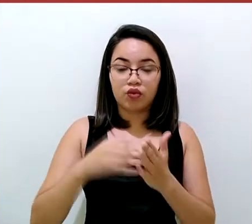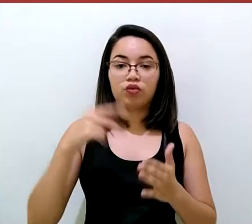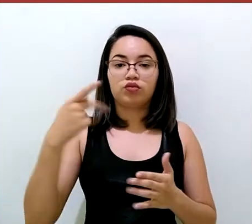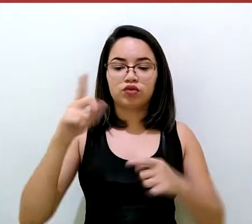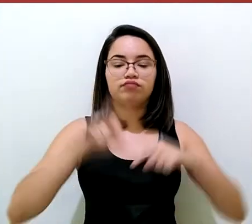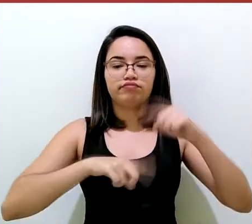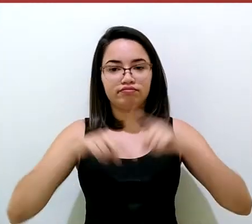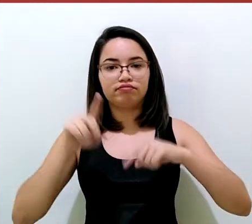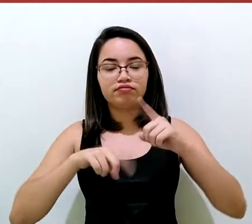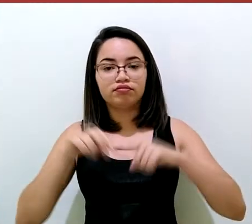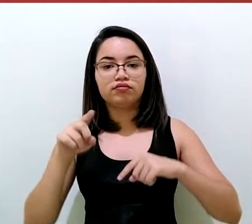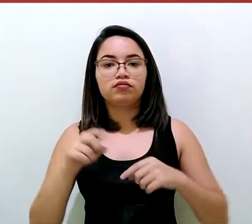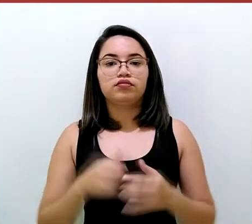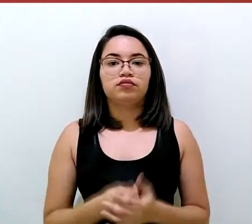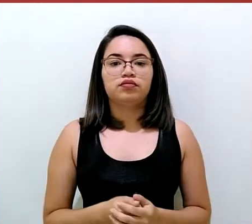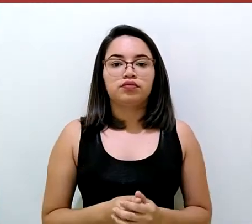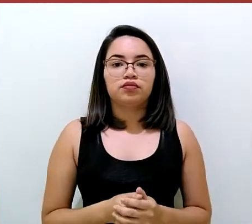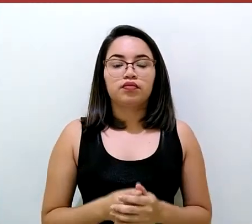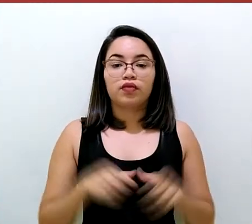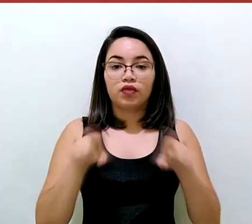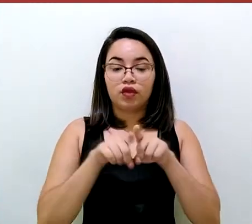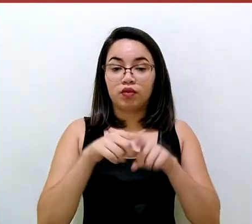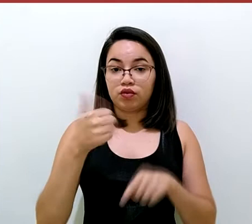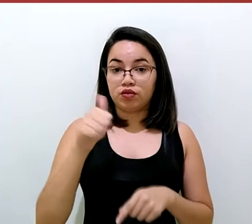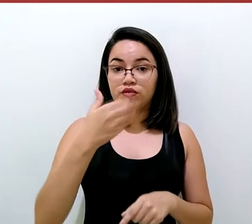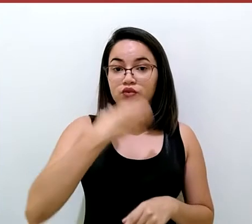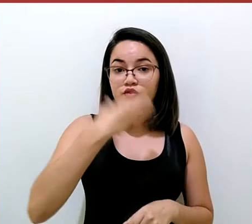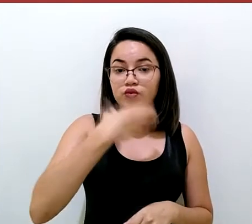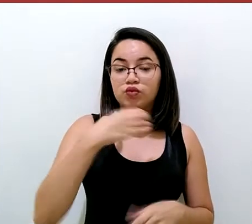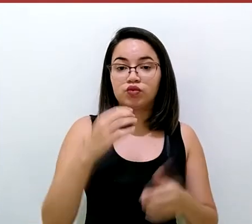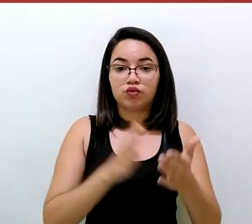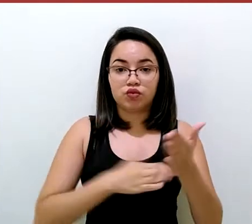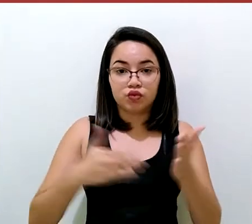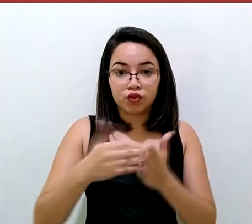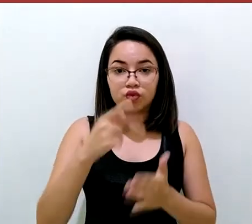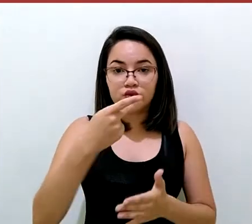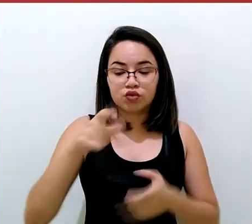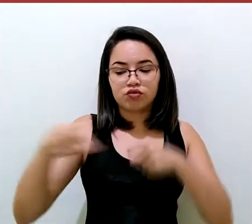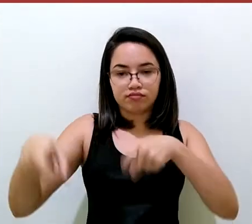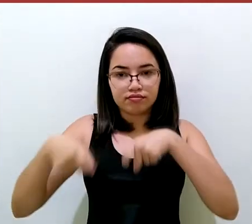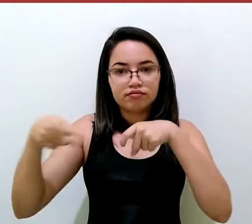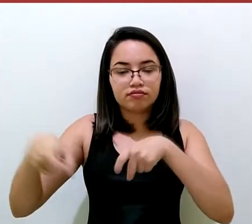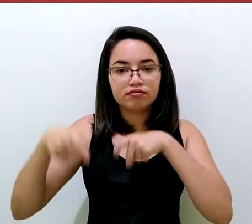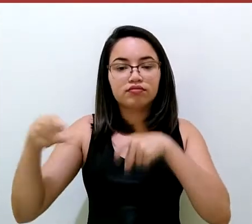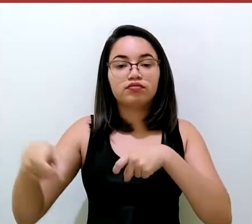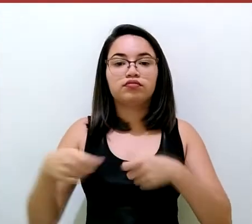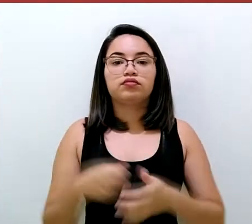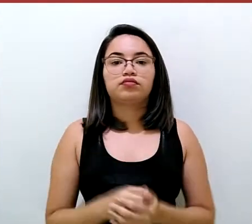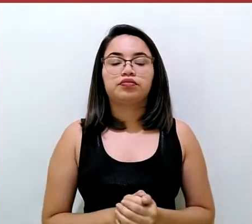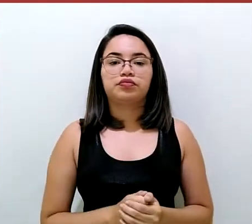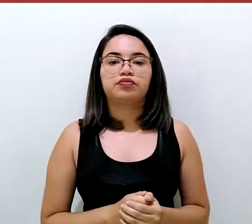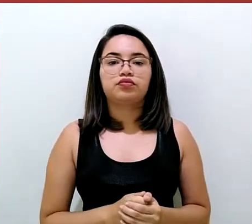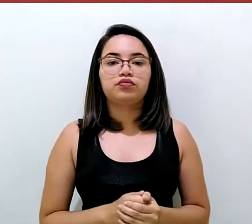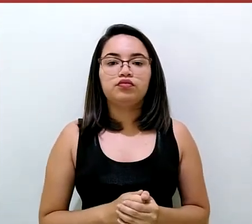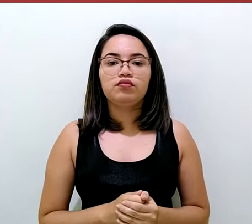todos os seus recursos e com os primeiros frutos de todas as suas plantações.